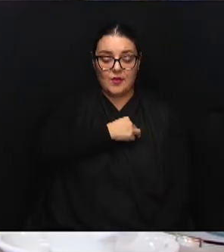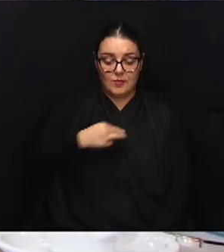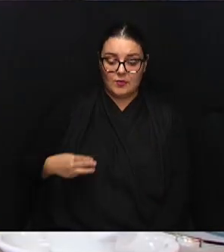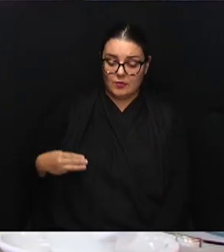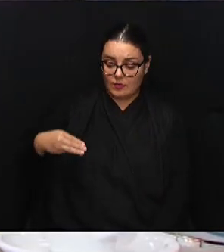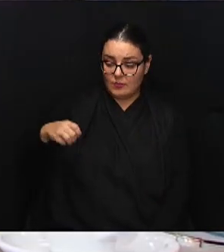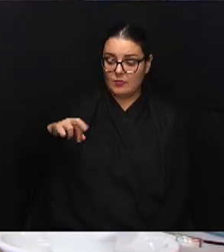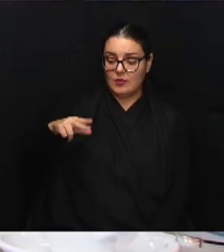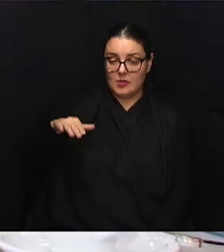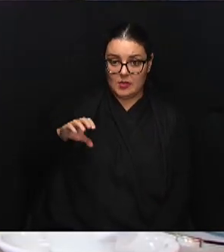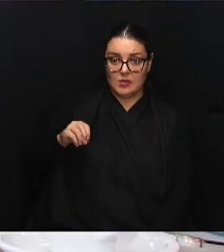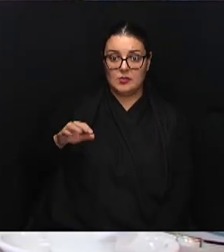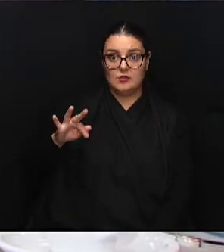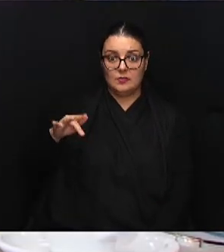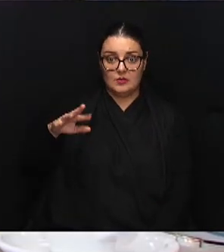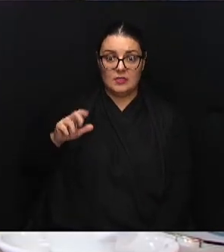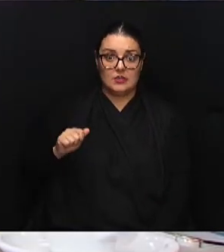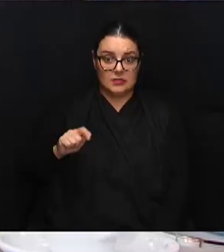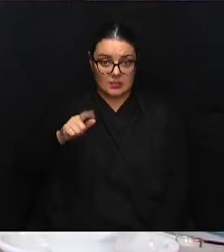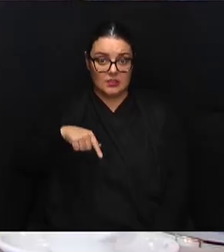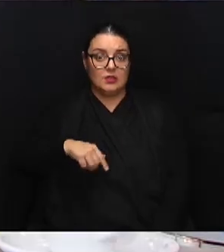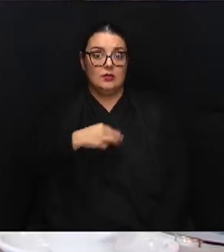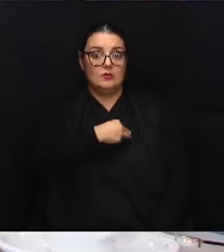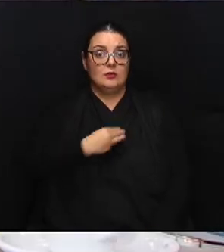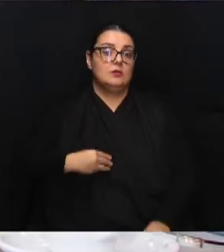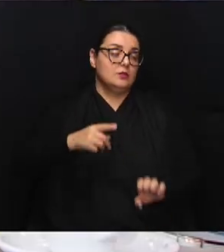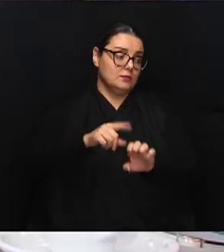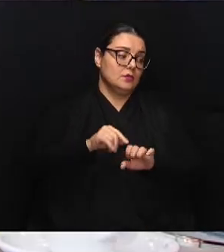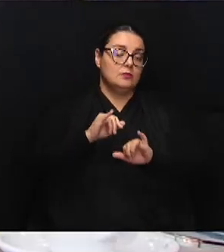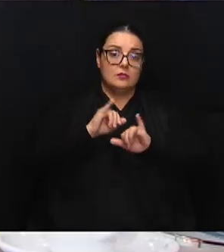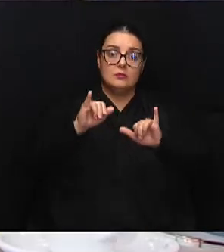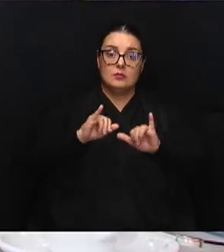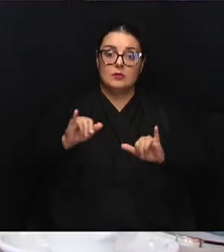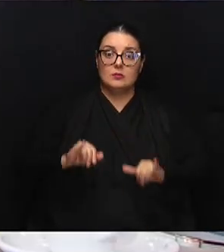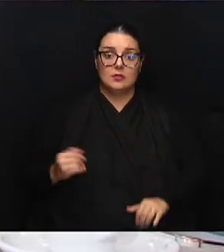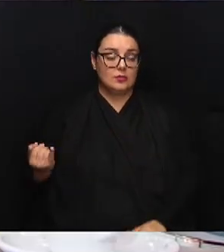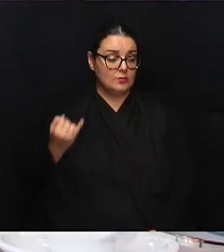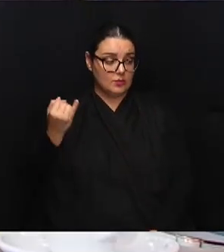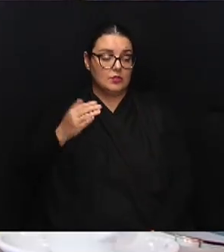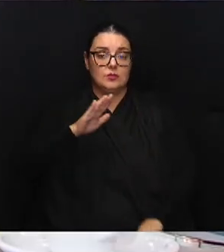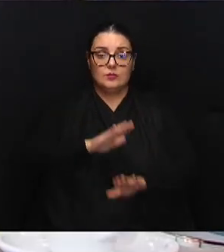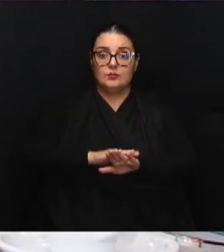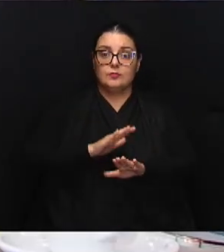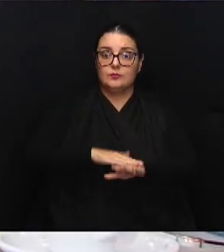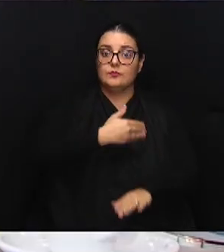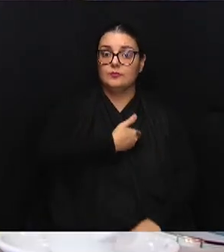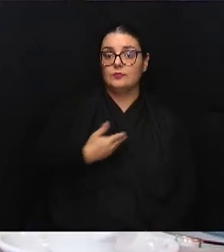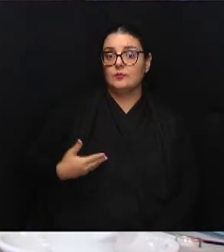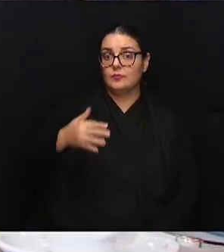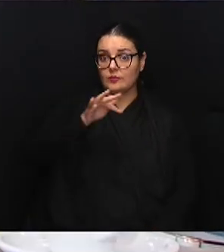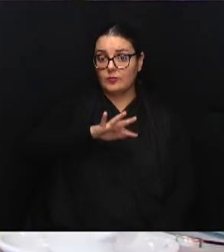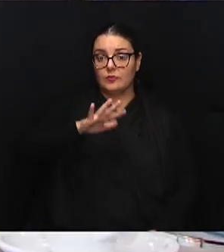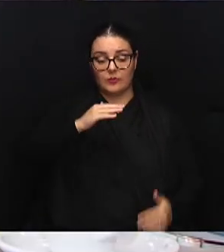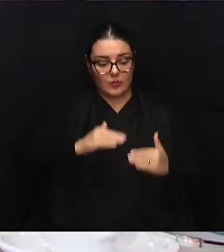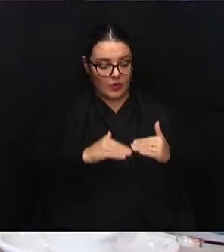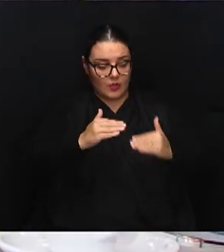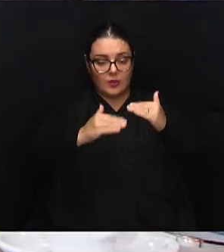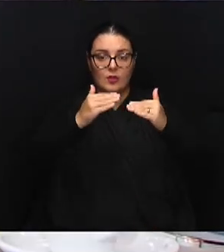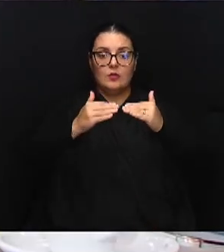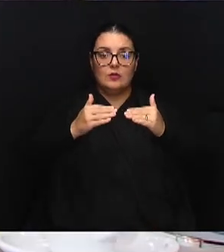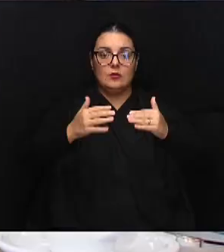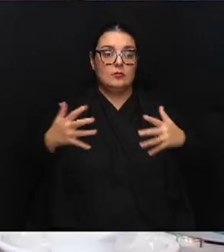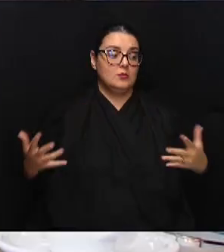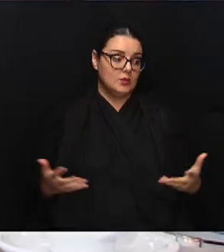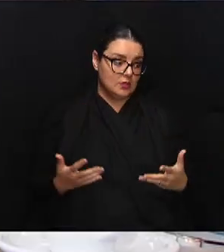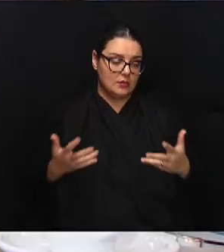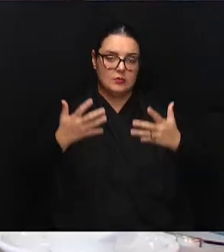que hoje é ministro do Empreendedorismo, ele fez alguns anúncios importantes, né, de ações que o governo federal vem desenvolvendo para